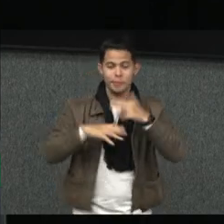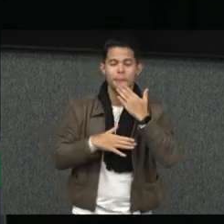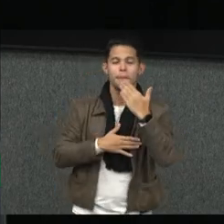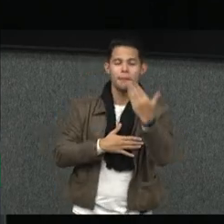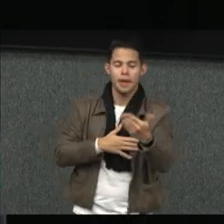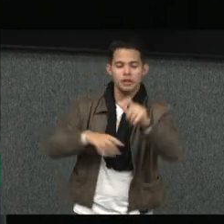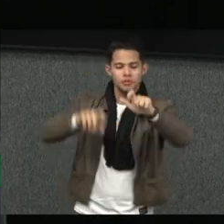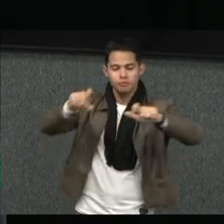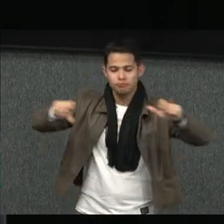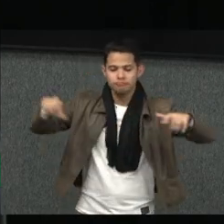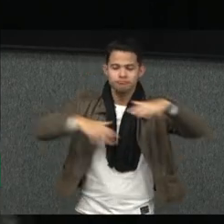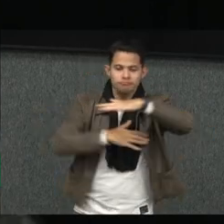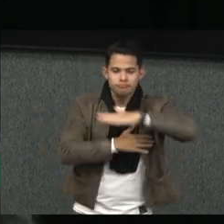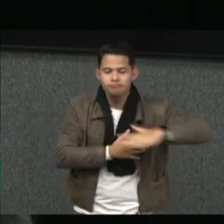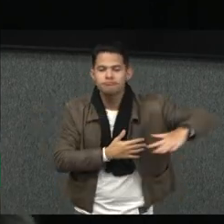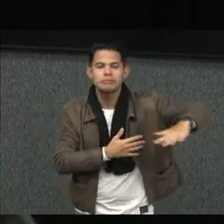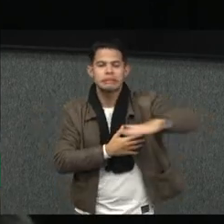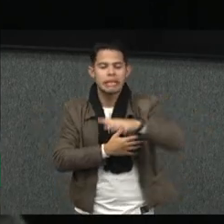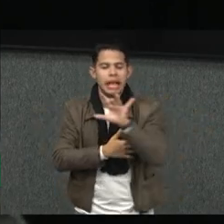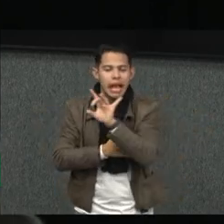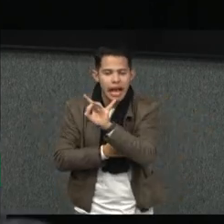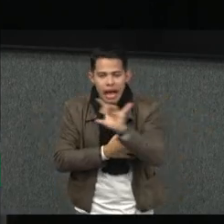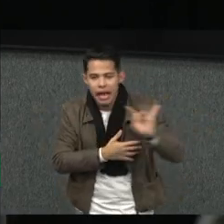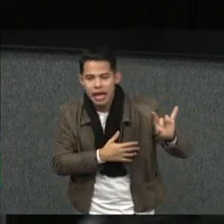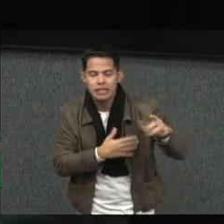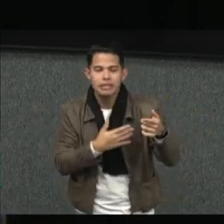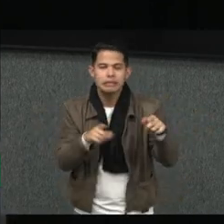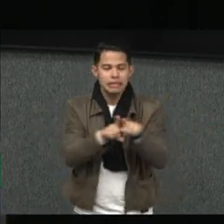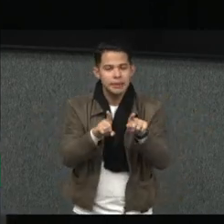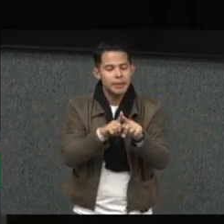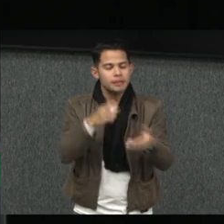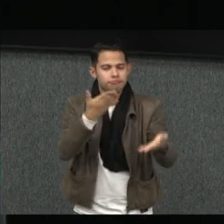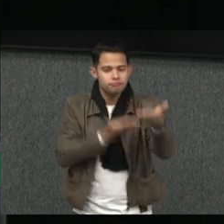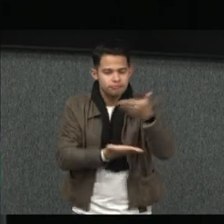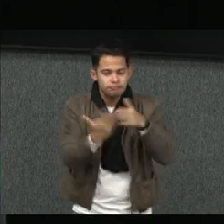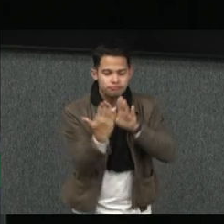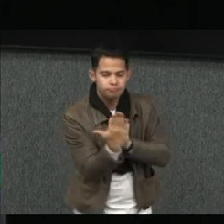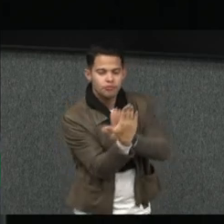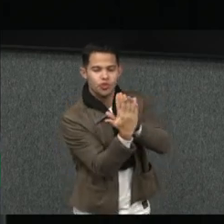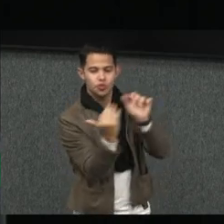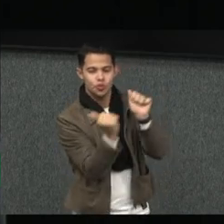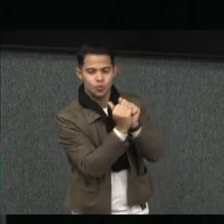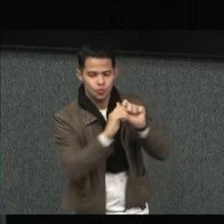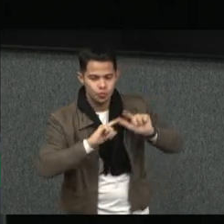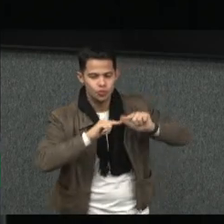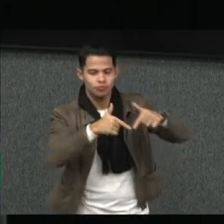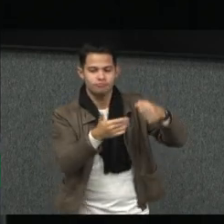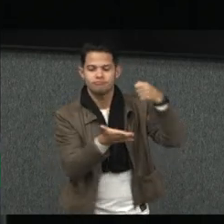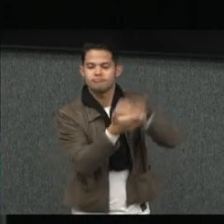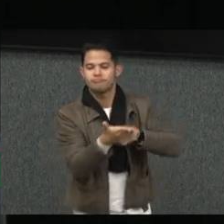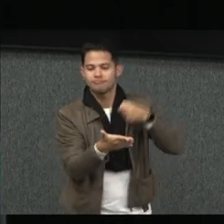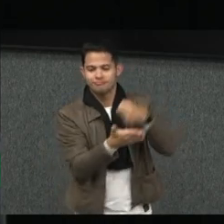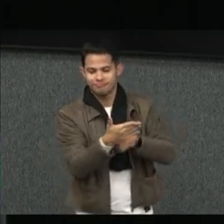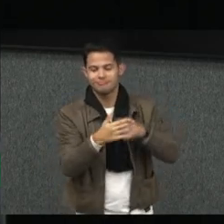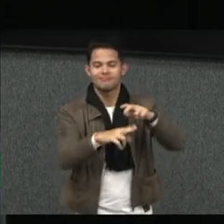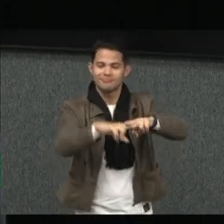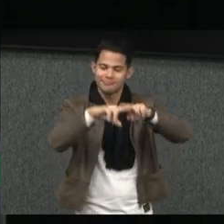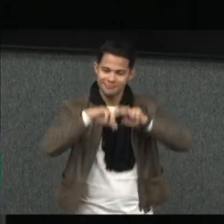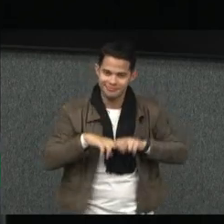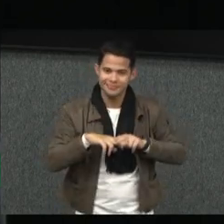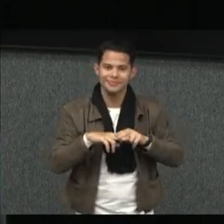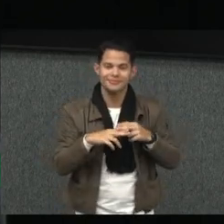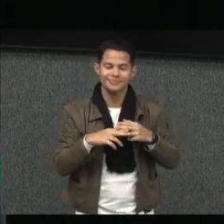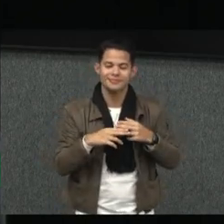e a essa casa como um todo também se engaje nesse tipo, nessa luta junto com a gente porque ela vai, ainda assim,